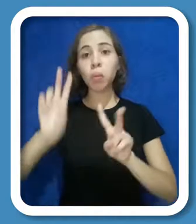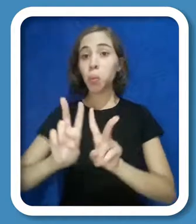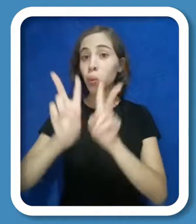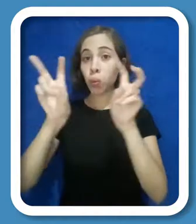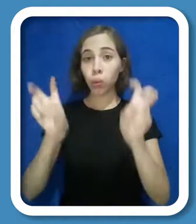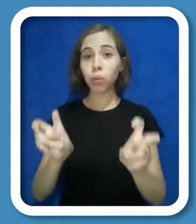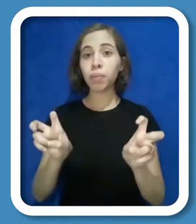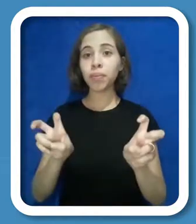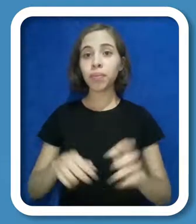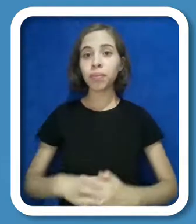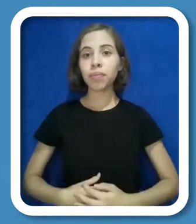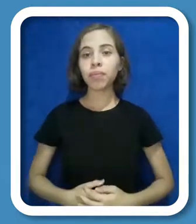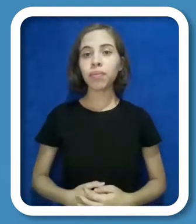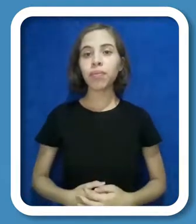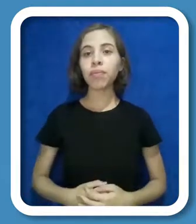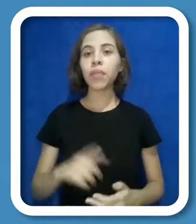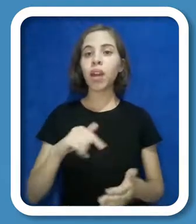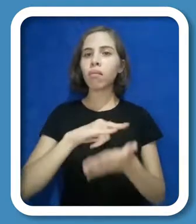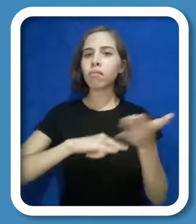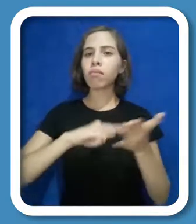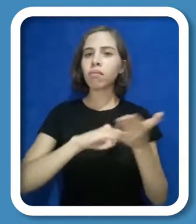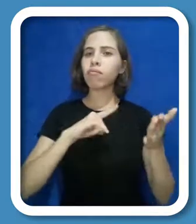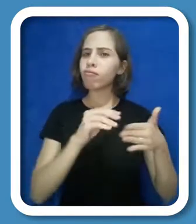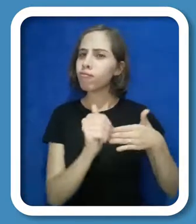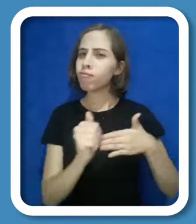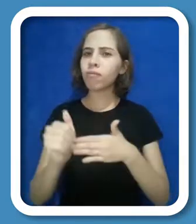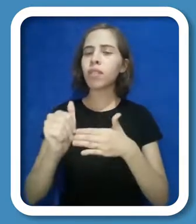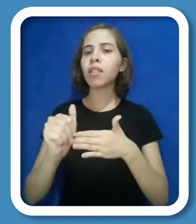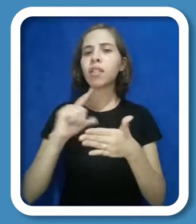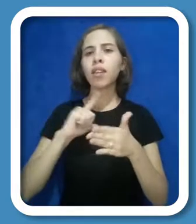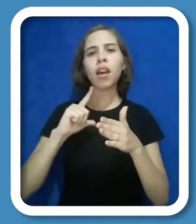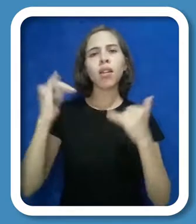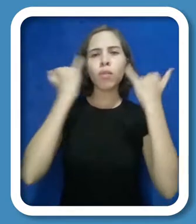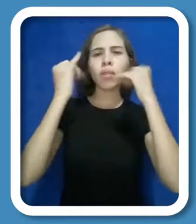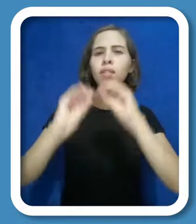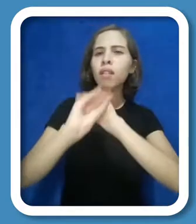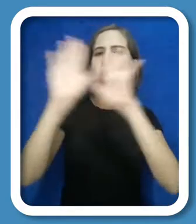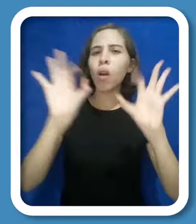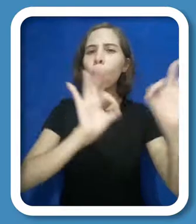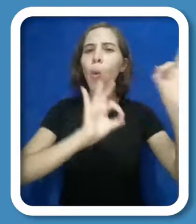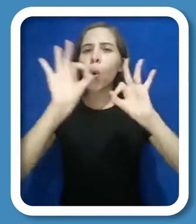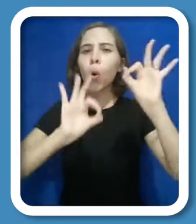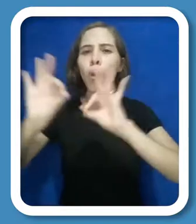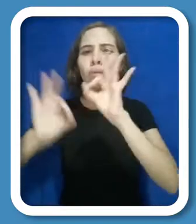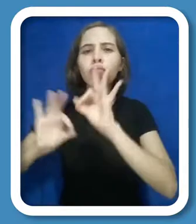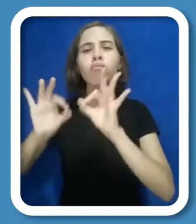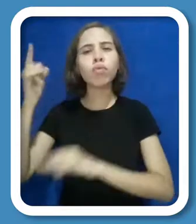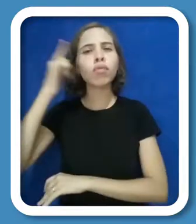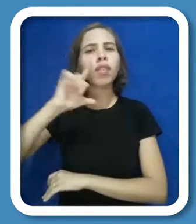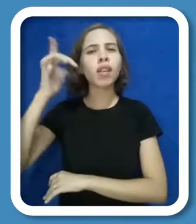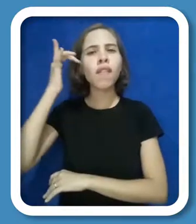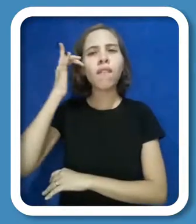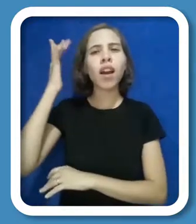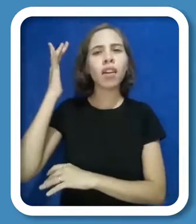tema. Este guia contém informações claras, objetivas e organizadas de forma a facilitar